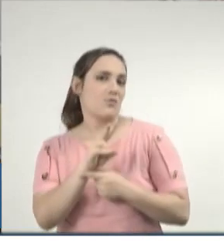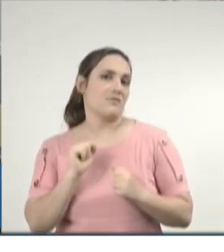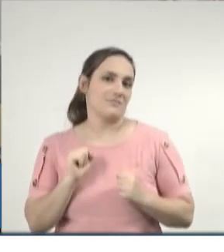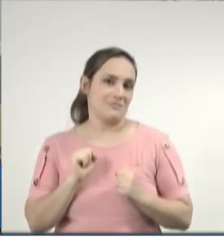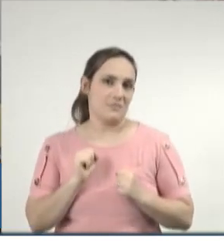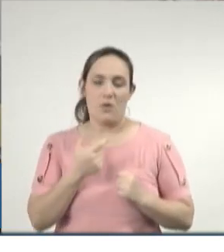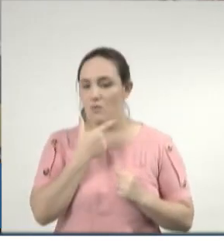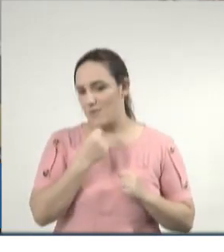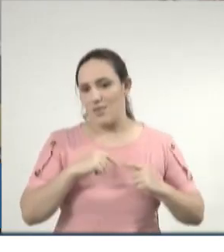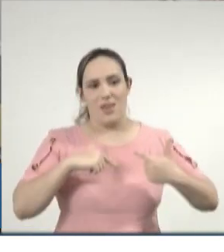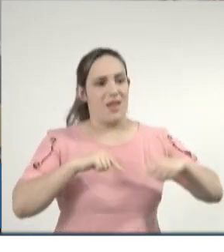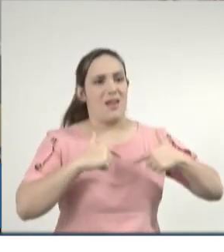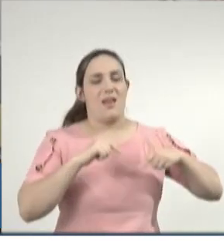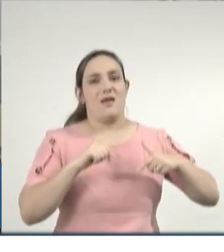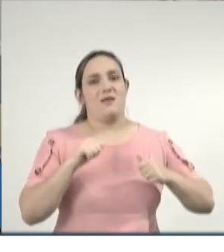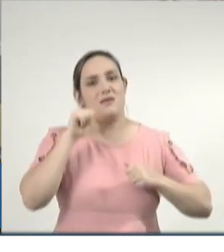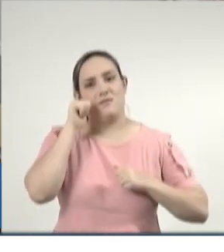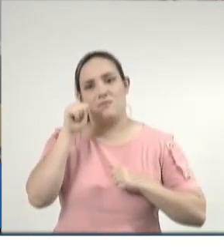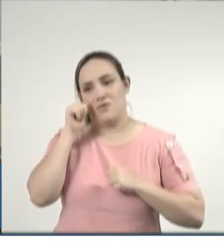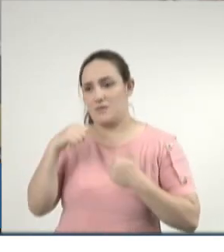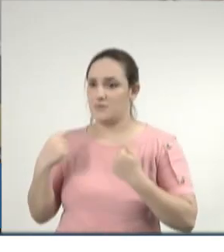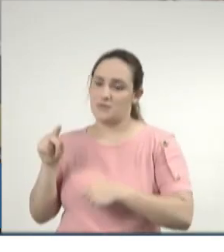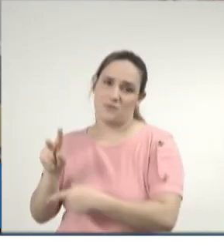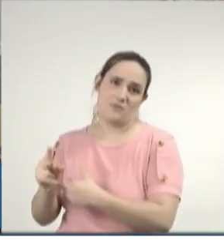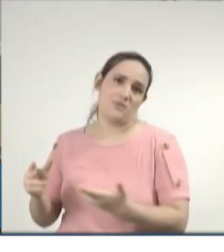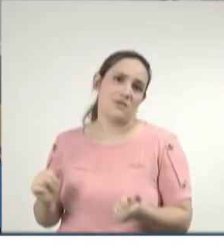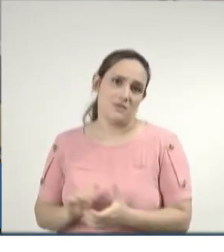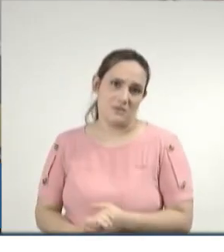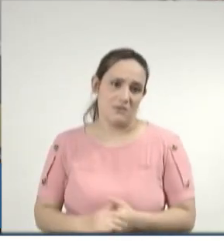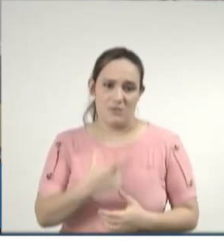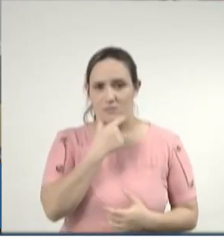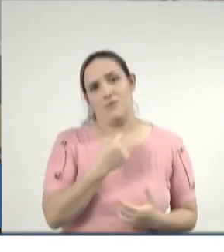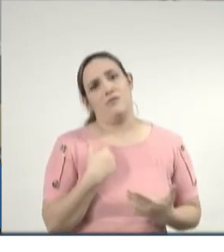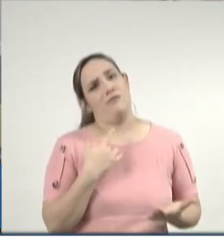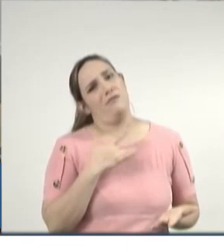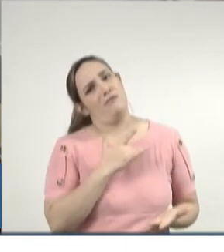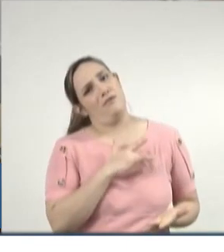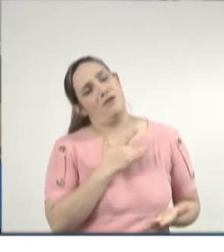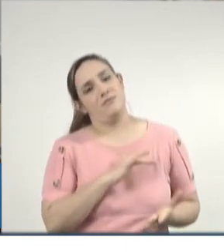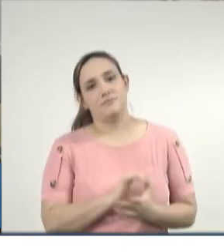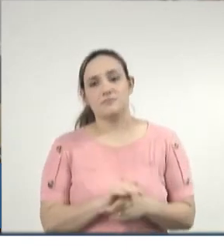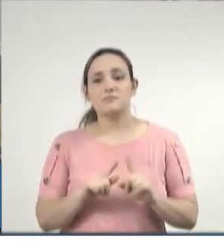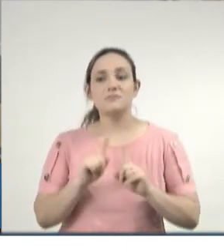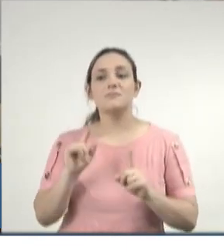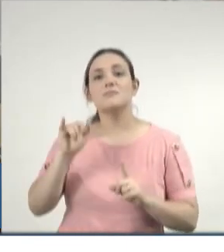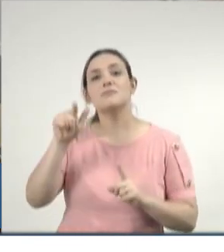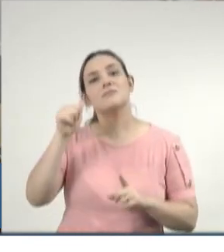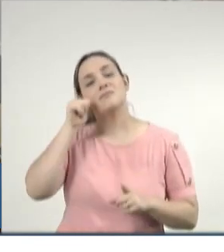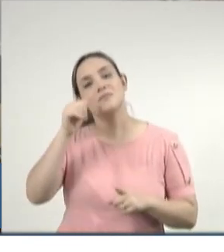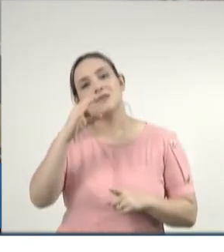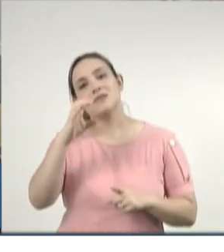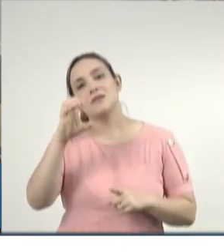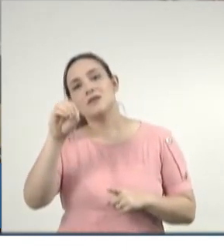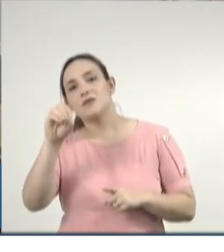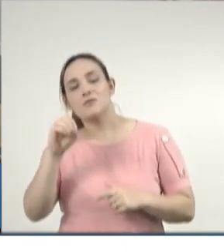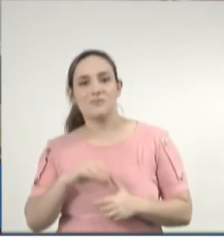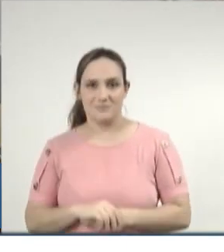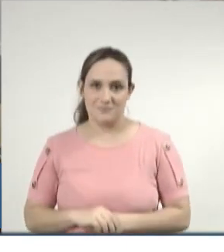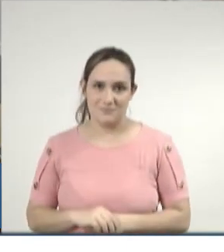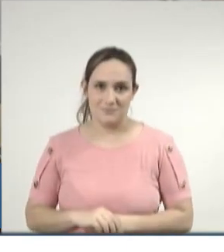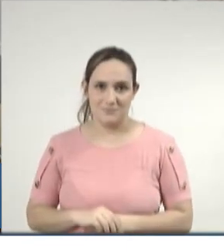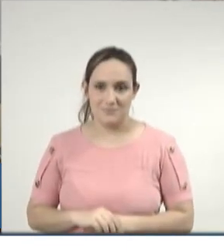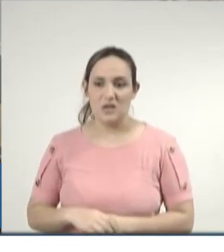homem trabalha tanto, será que a mulher dele não dá conta? Coitado desse homem. Mas e a mulher CEO? que o filho precisa